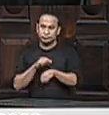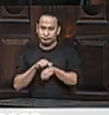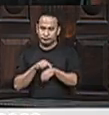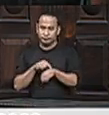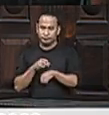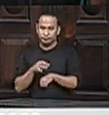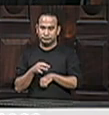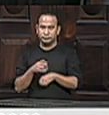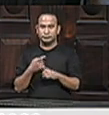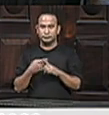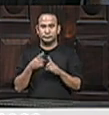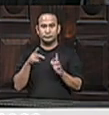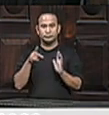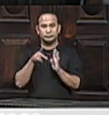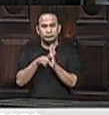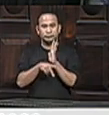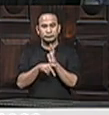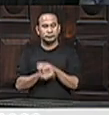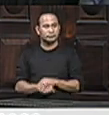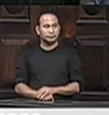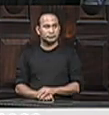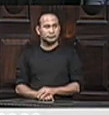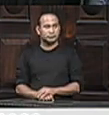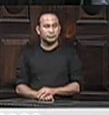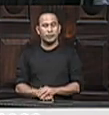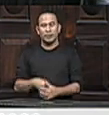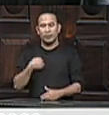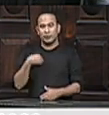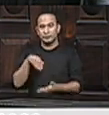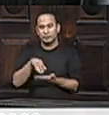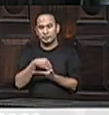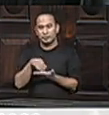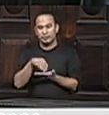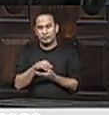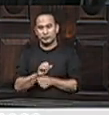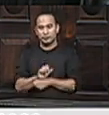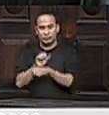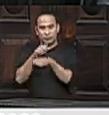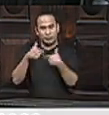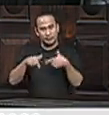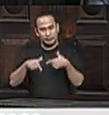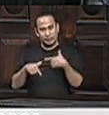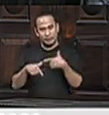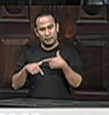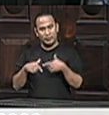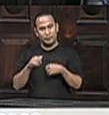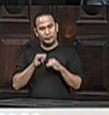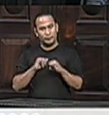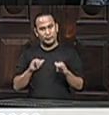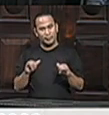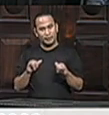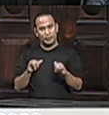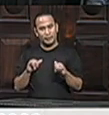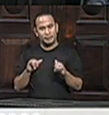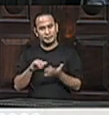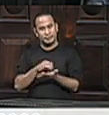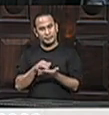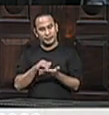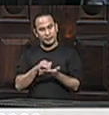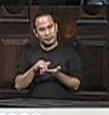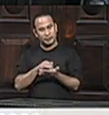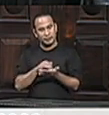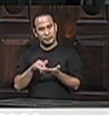Esse projeto, eu fui secretário estadual de trabalho quando foi formada a Secretaria de Trabalho, porque até